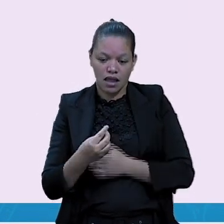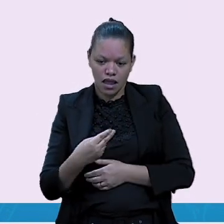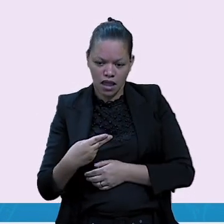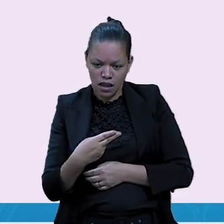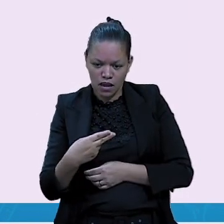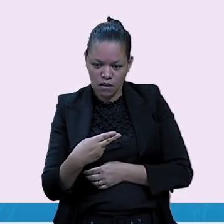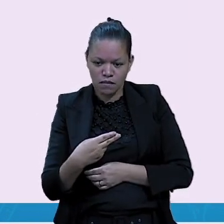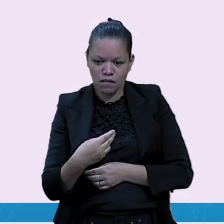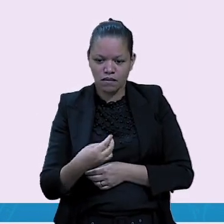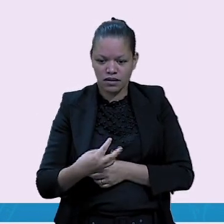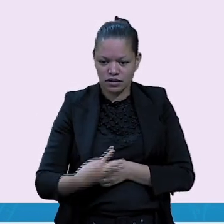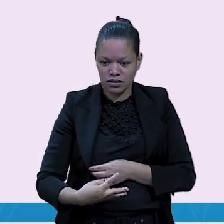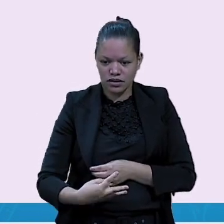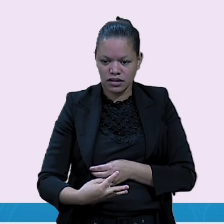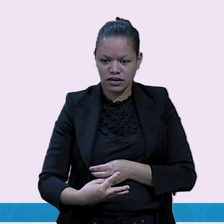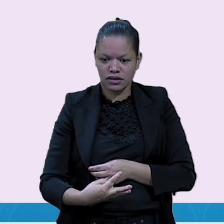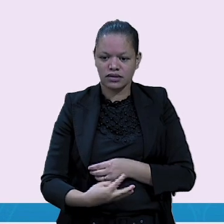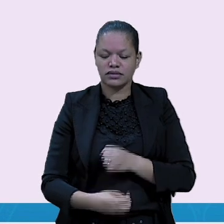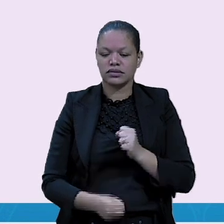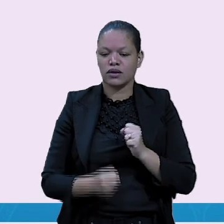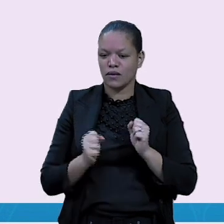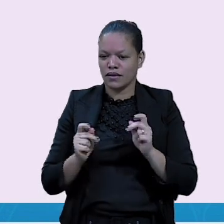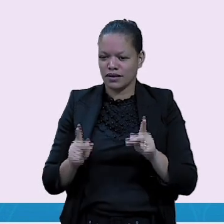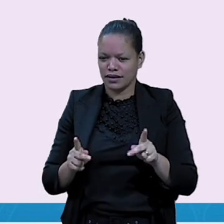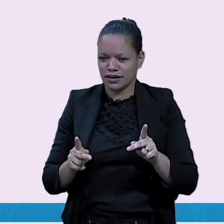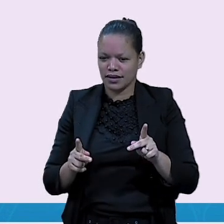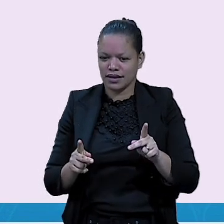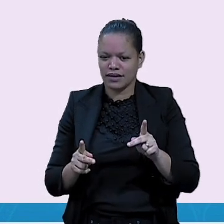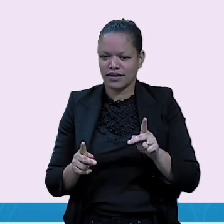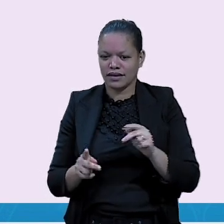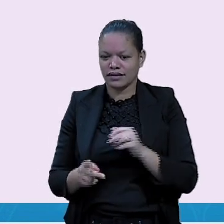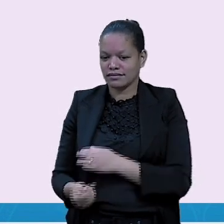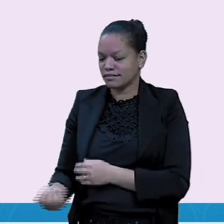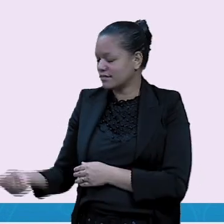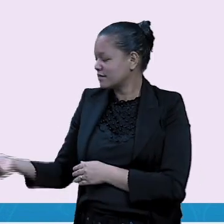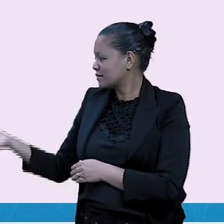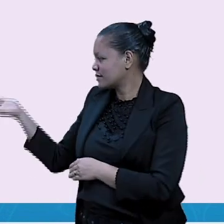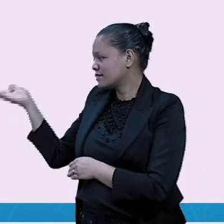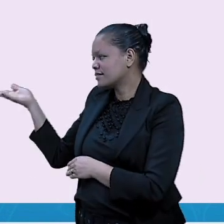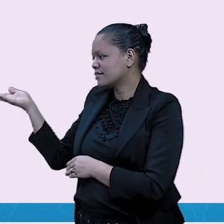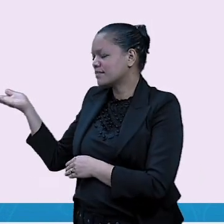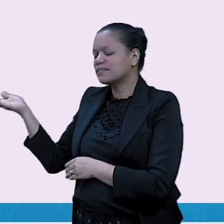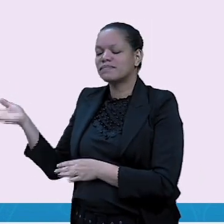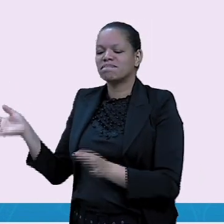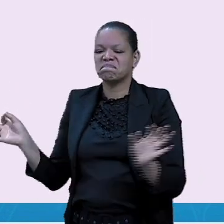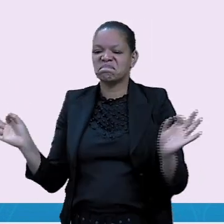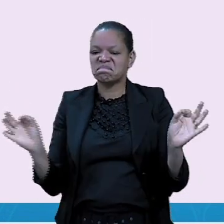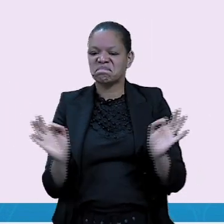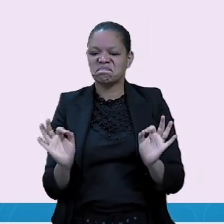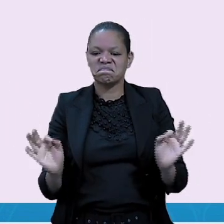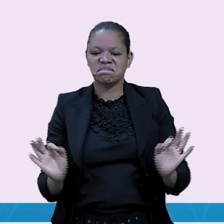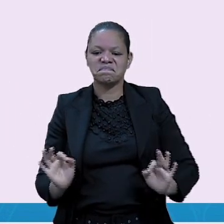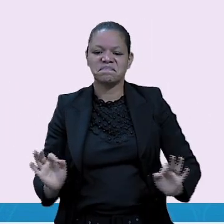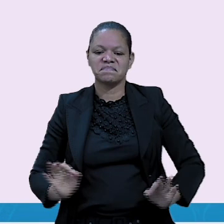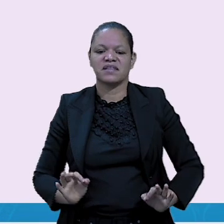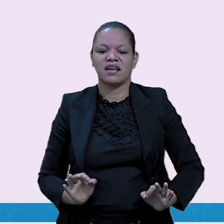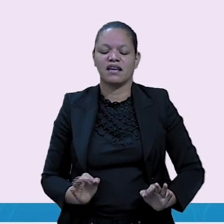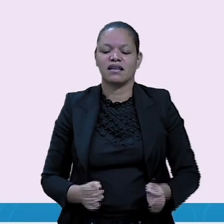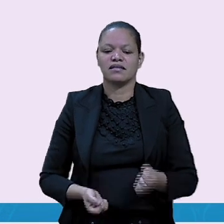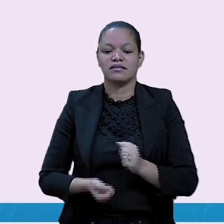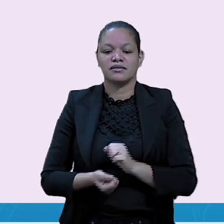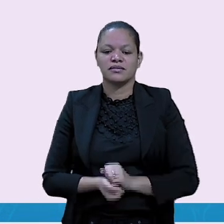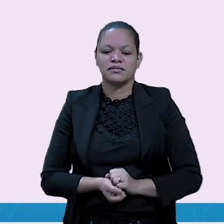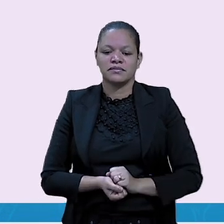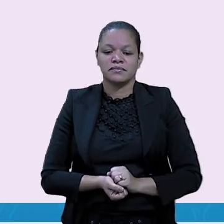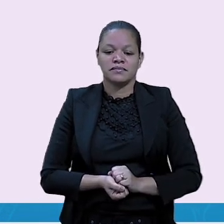mesmo. Aí a resposta também vai aparecer aqui, ó. 3 centímetros. Que bagunça que você fez,